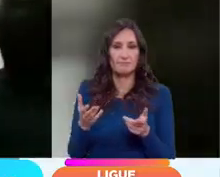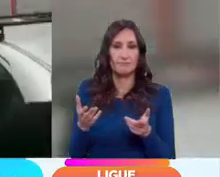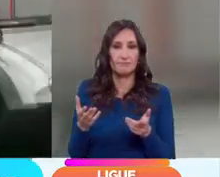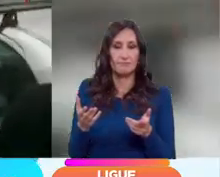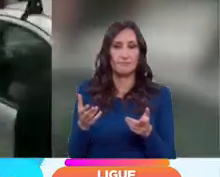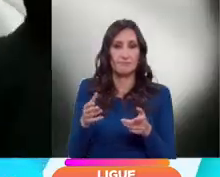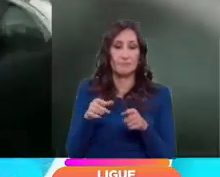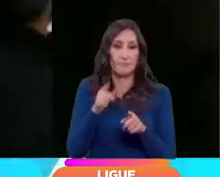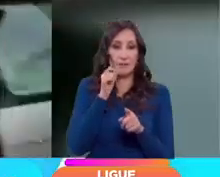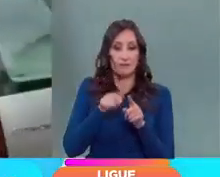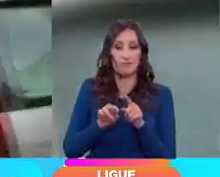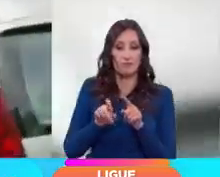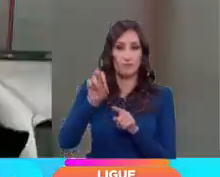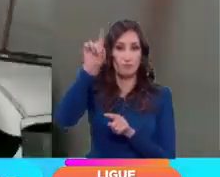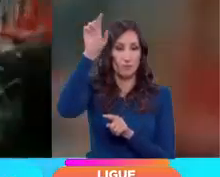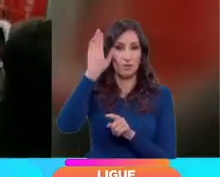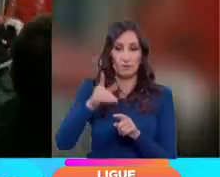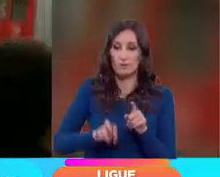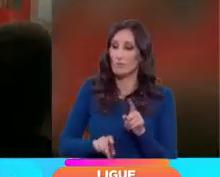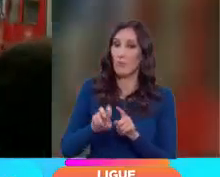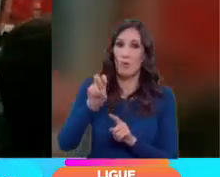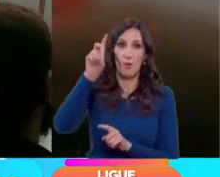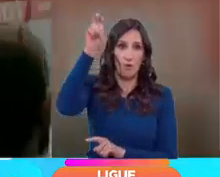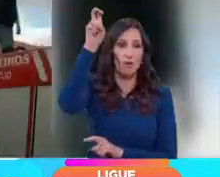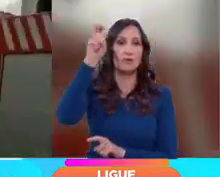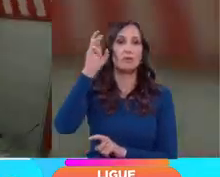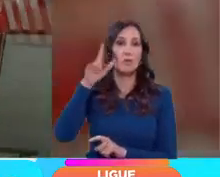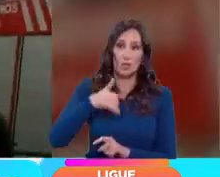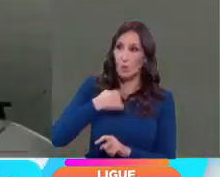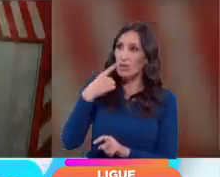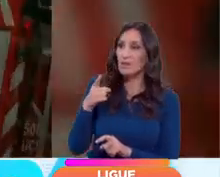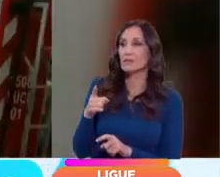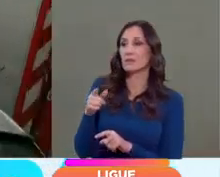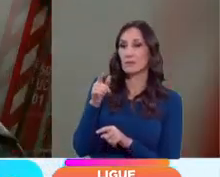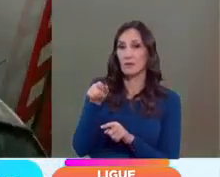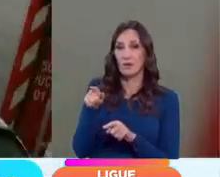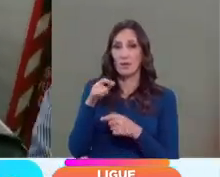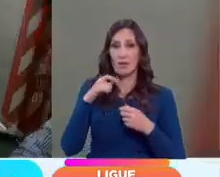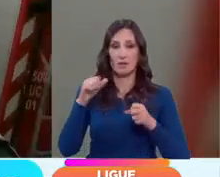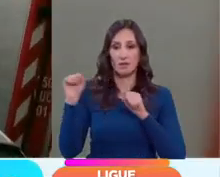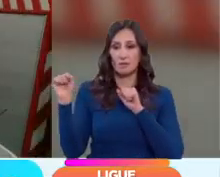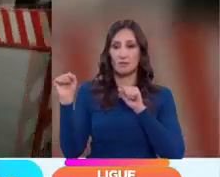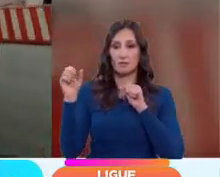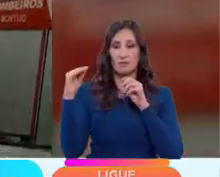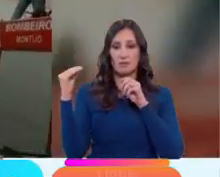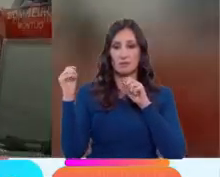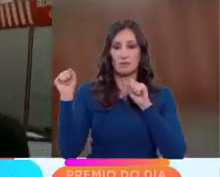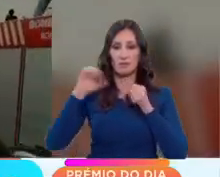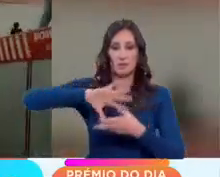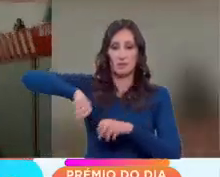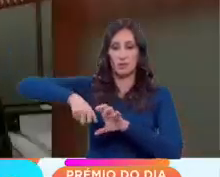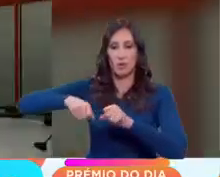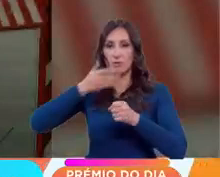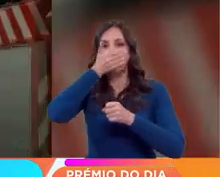E eu, o Luís já lá tinha ido acima, o Luís tinha subido as escadas e eu tinha dito ao Luís, molha uma toalha para pôres na